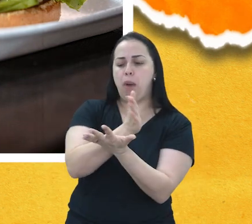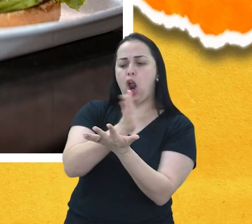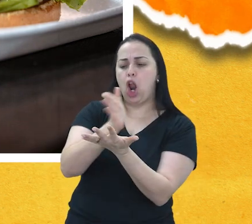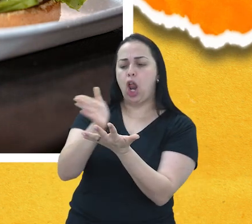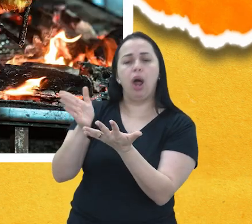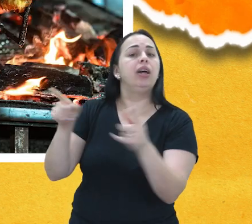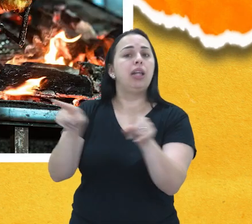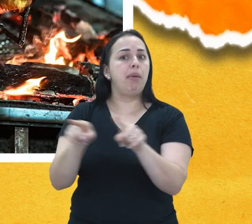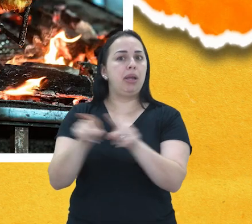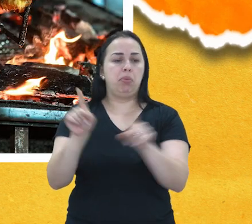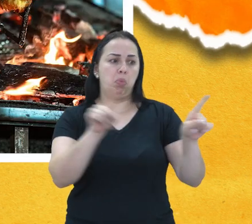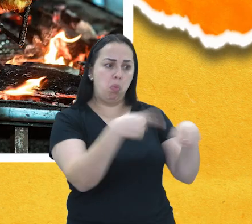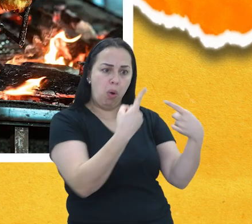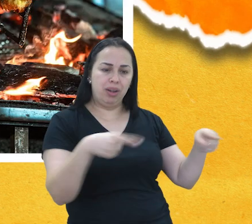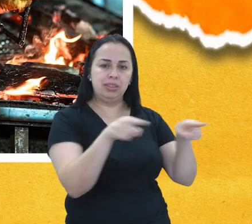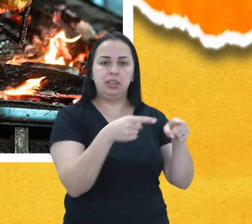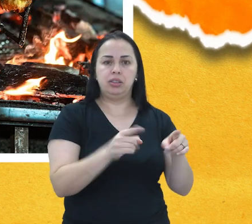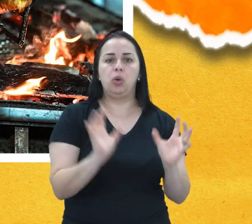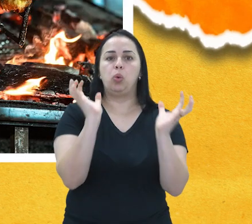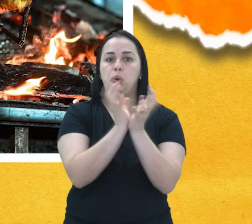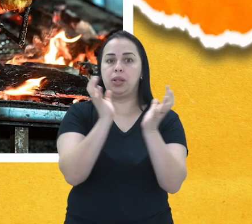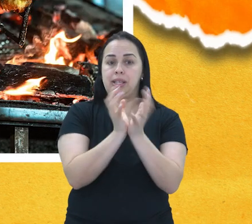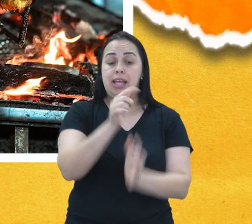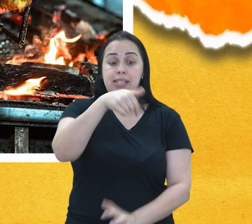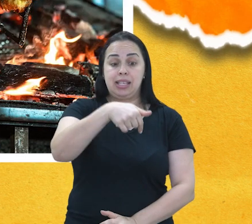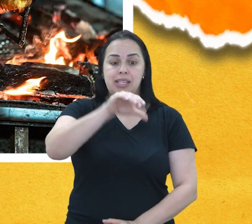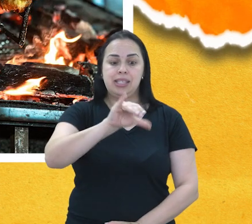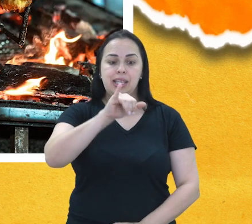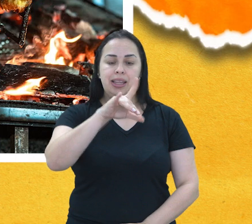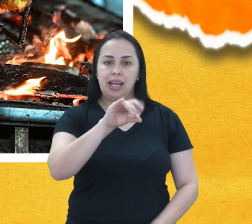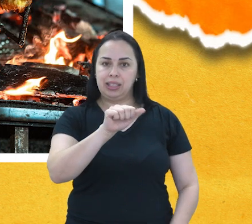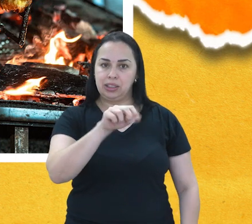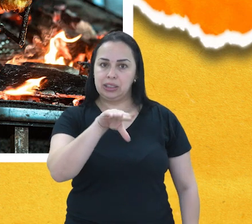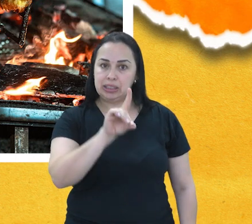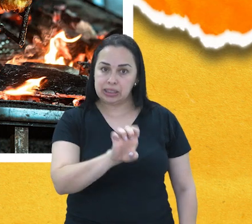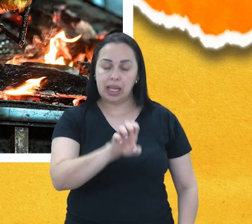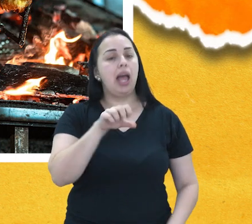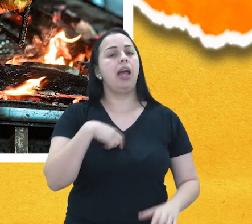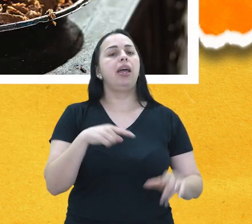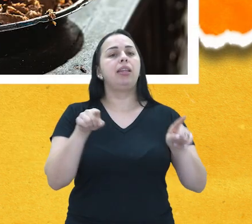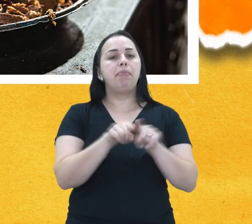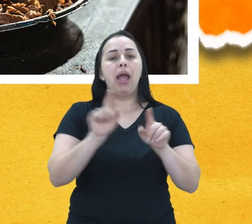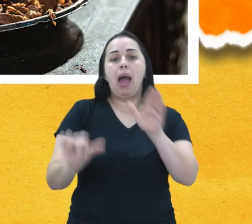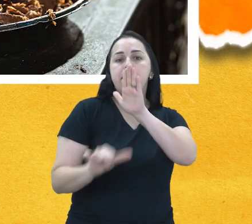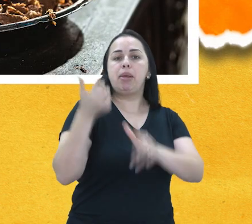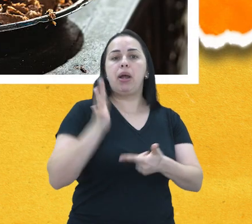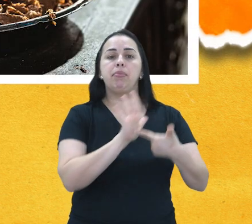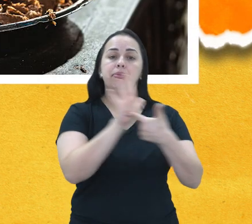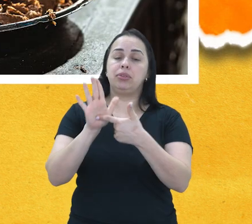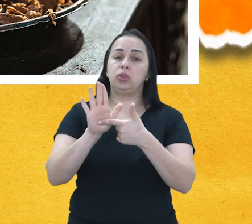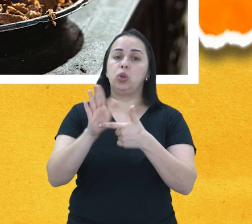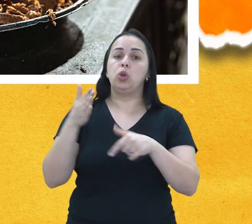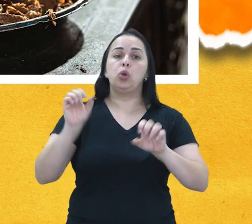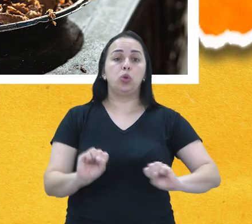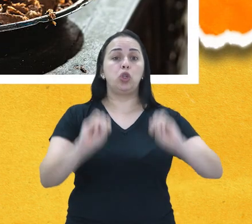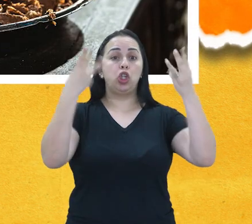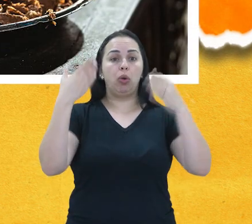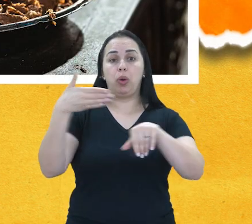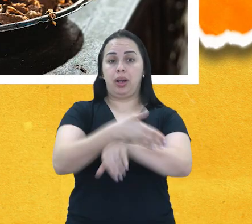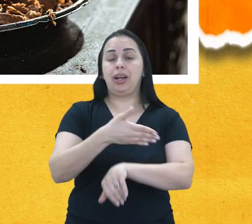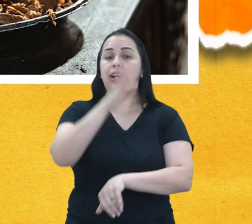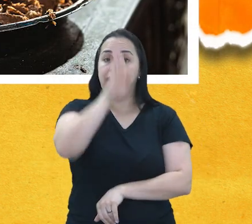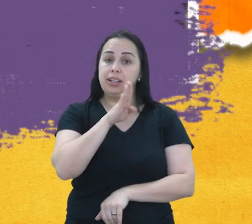gastronomia diversificada e muita música. A banda Sete Cidades, cover do Legião Urbana, será a primeira a se apresentar. O show